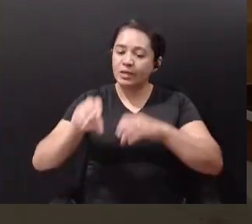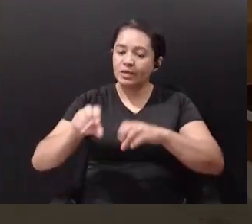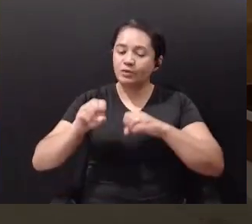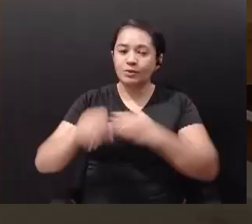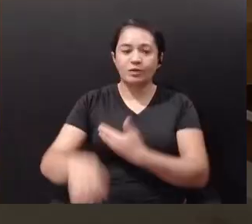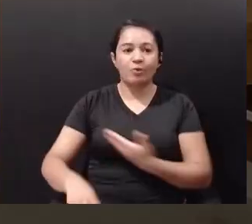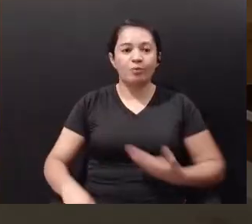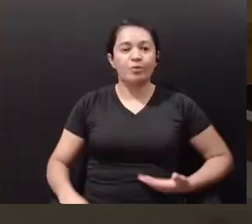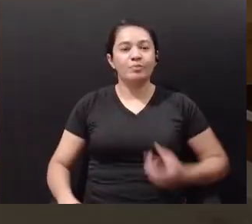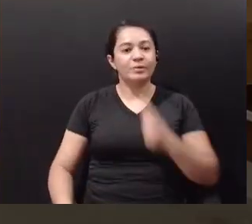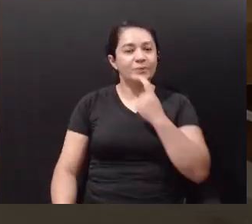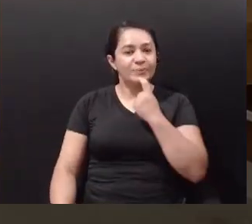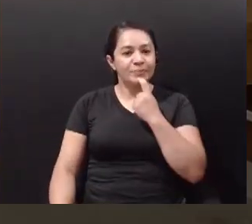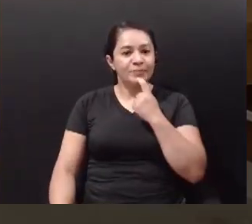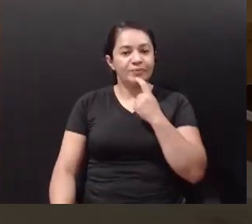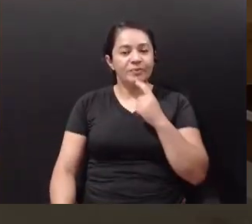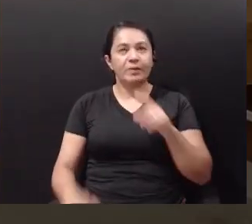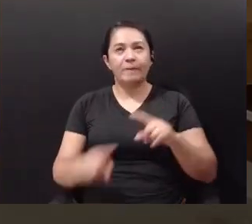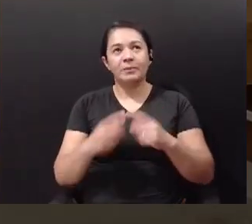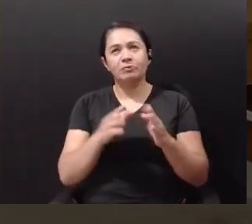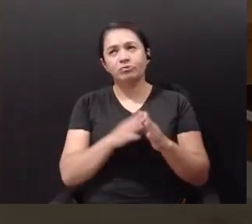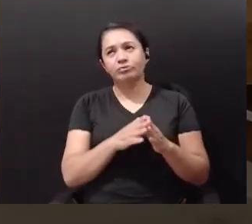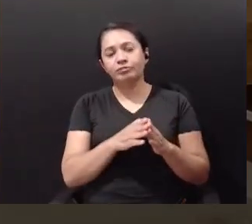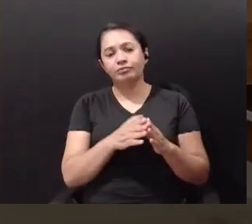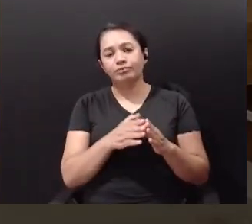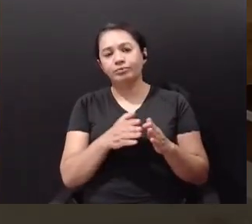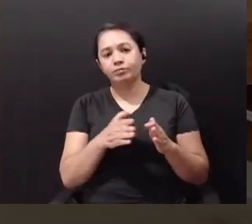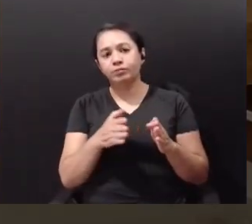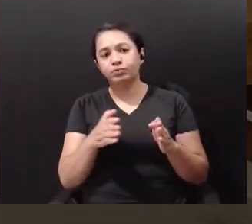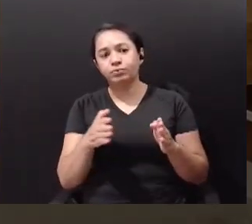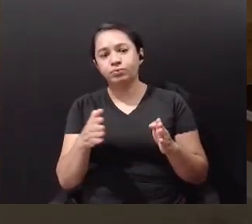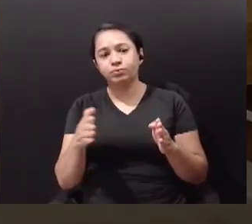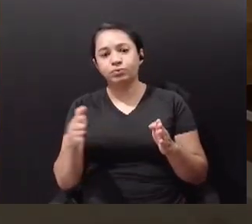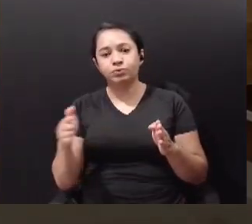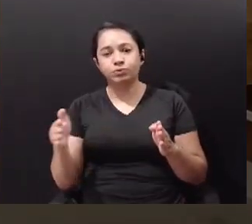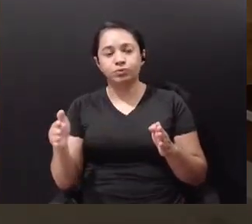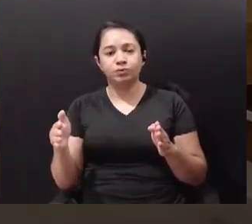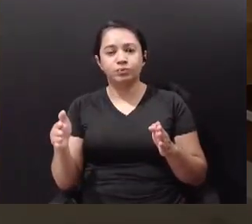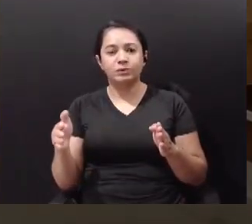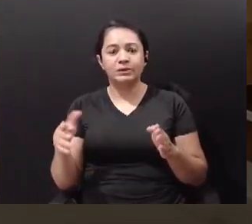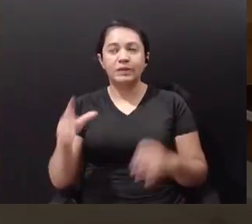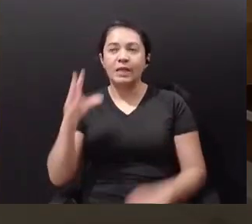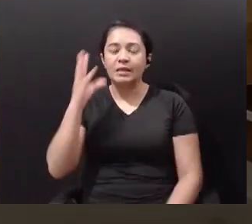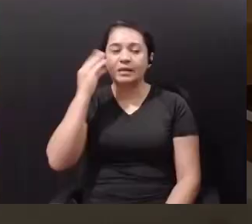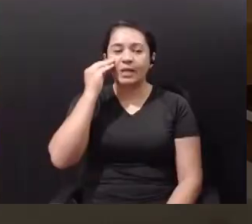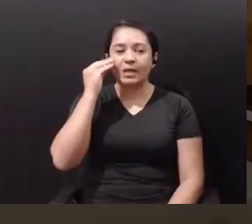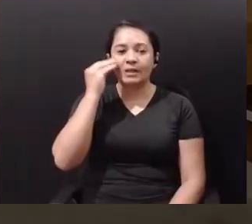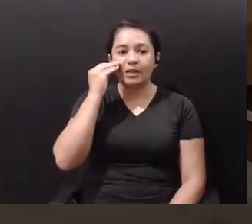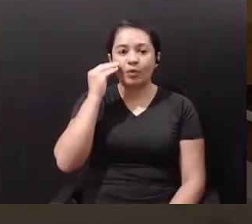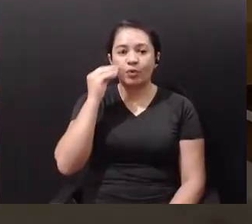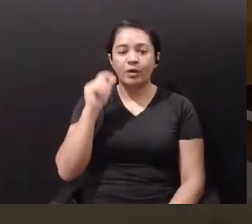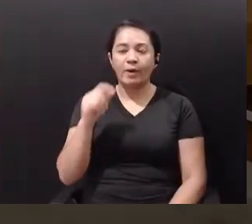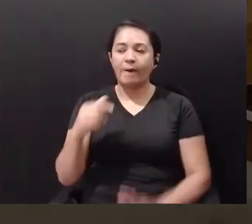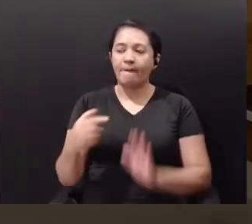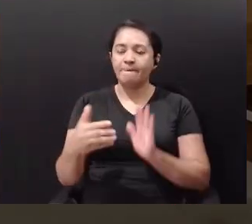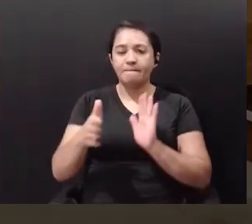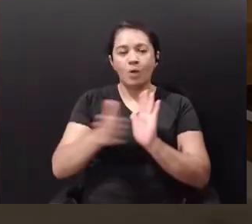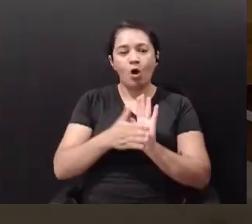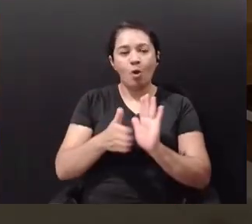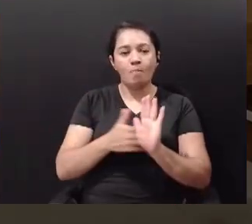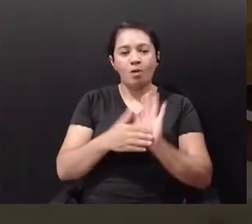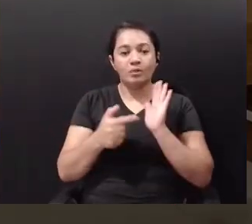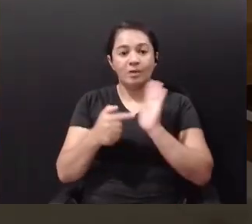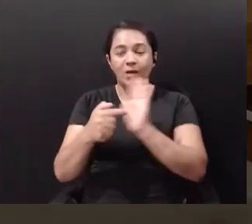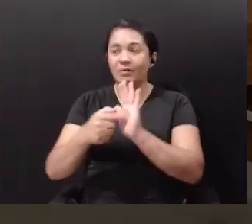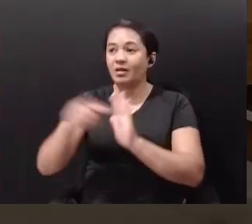Então, durante esse período, eles apresentam propostas para a Câmara Legislativa